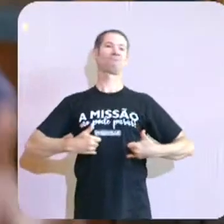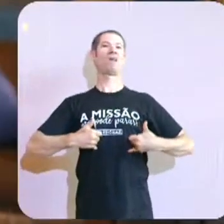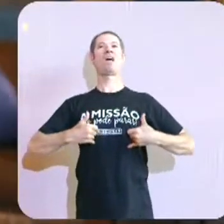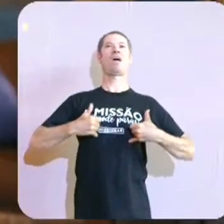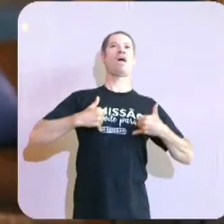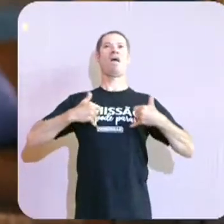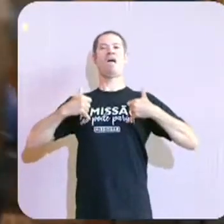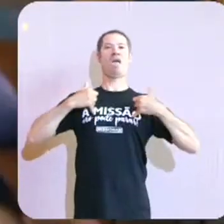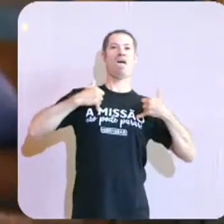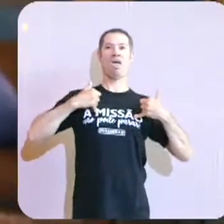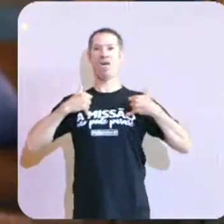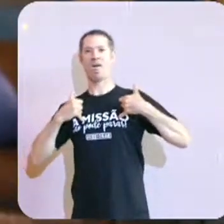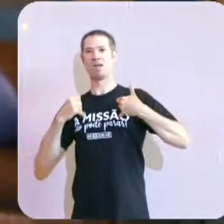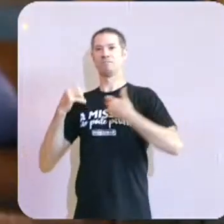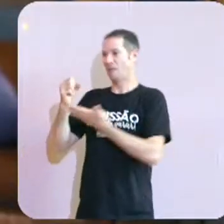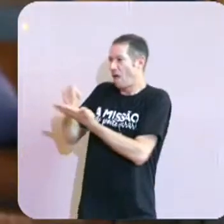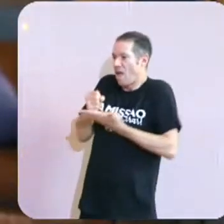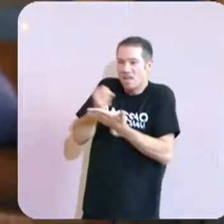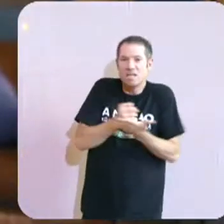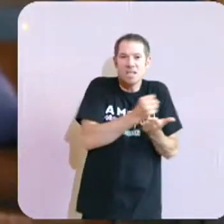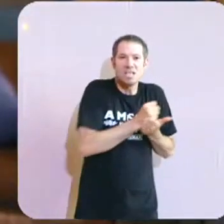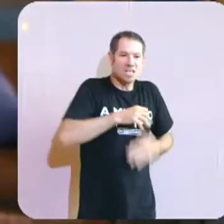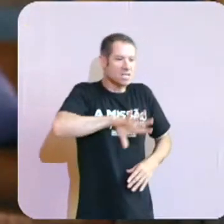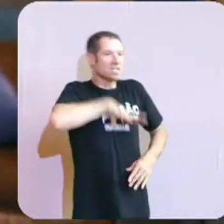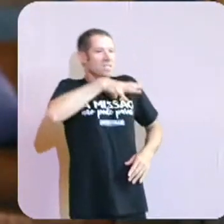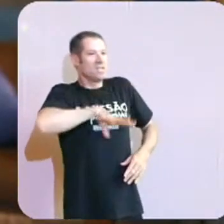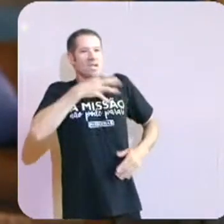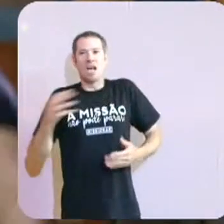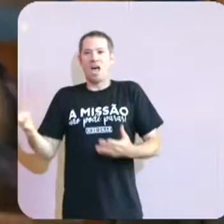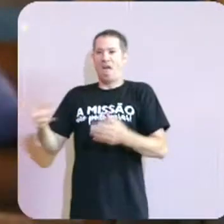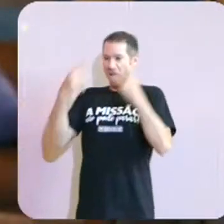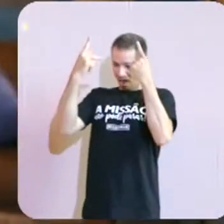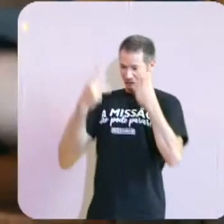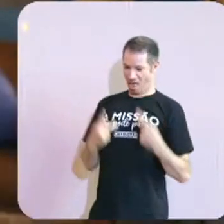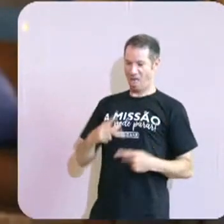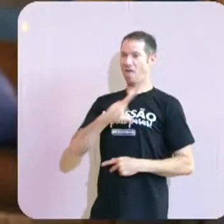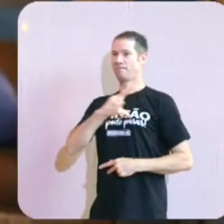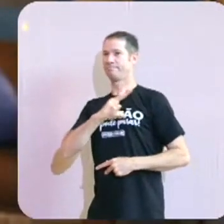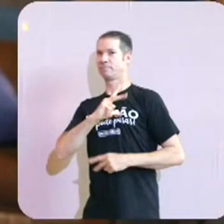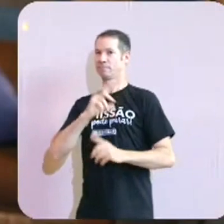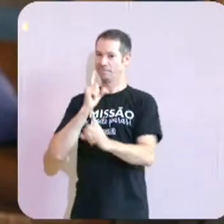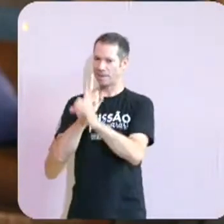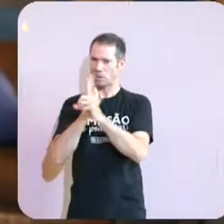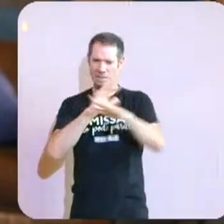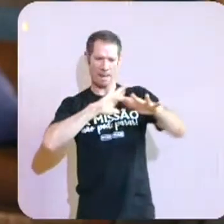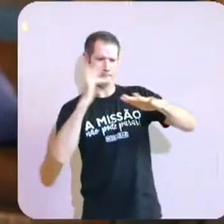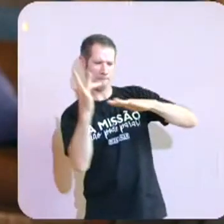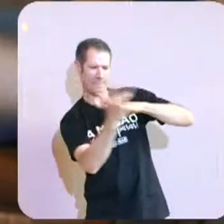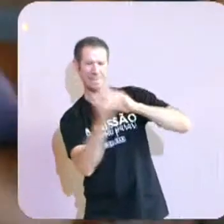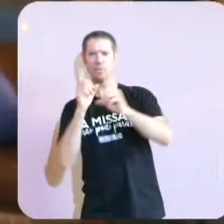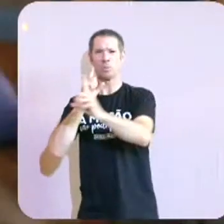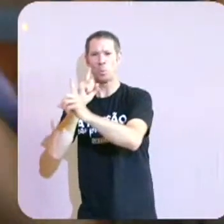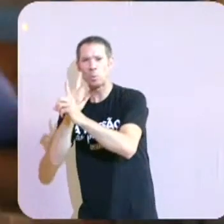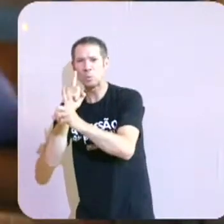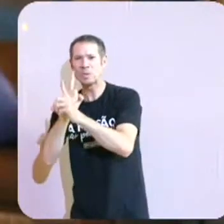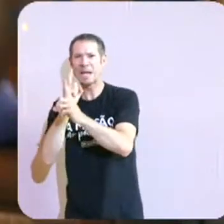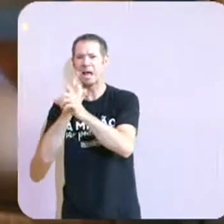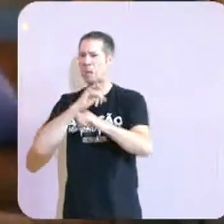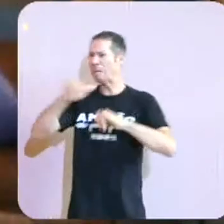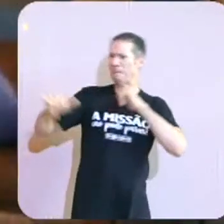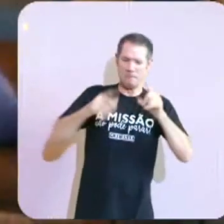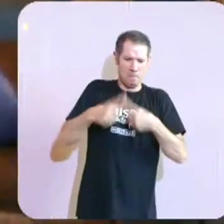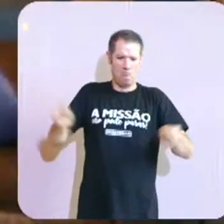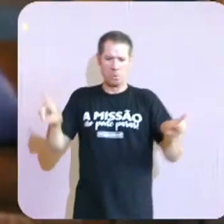do coaching, da autoajuda e do encorajamento pessoal. Você vai encontrar isso nas mídias, você vai encontrar isso nas músicas, você